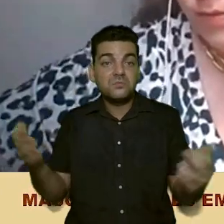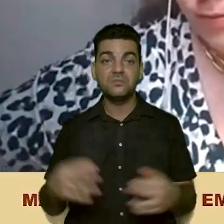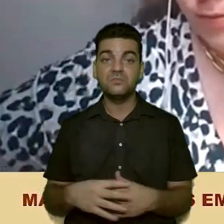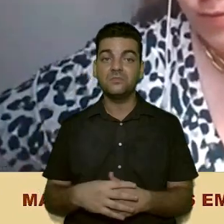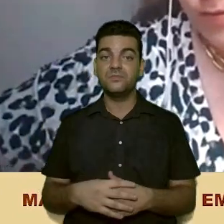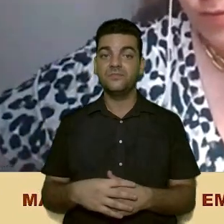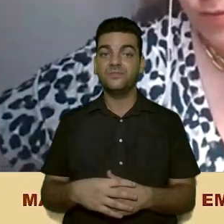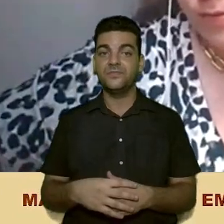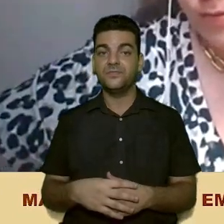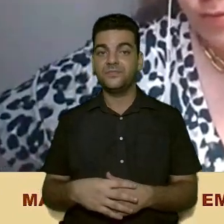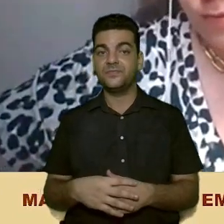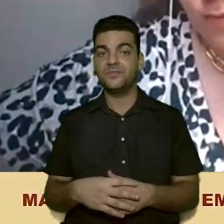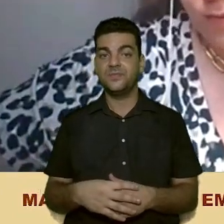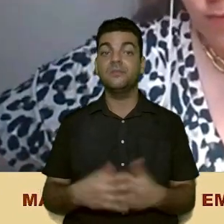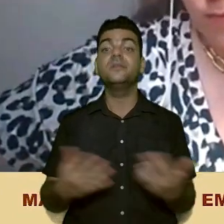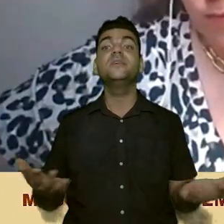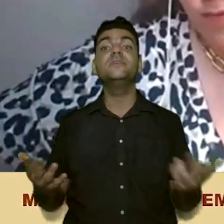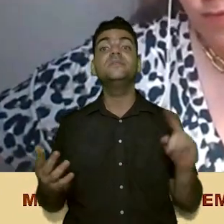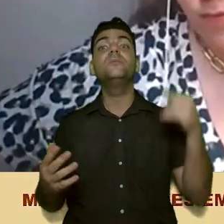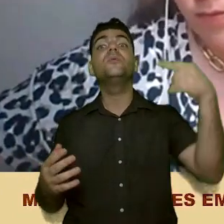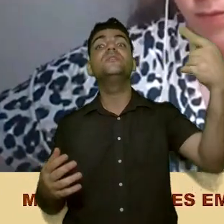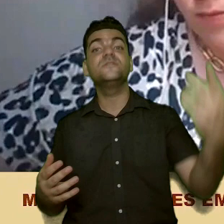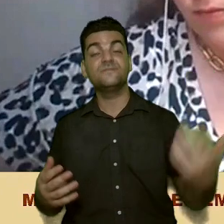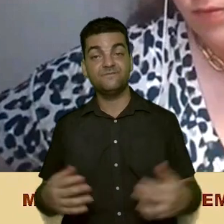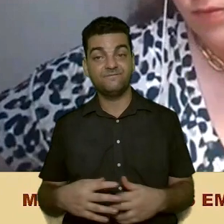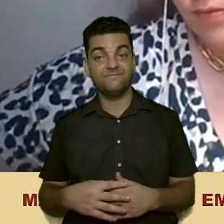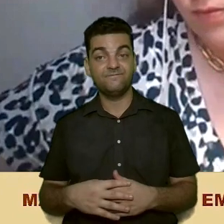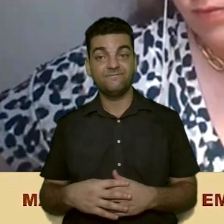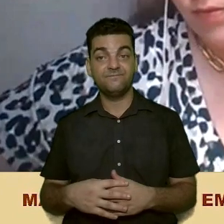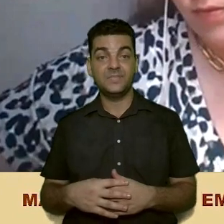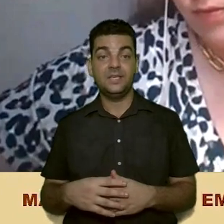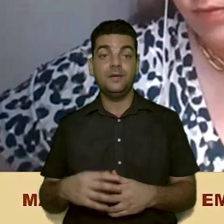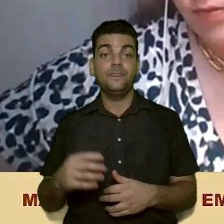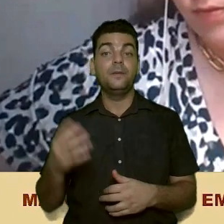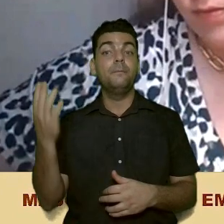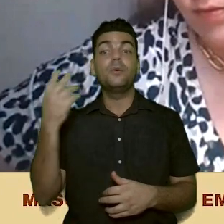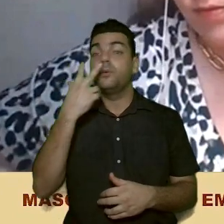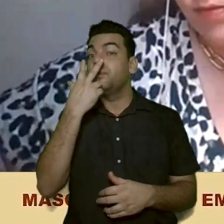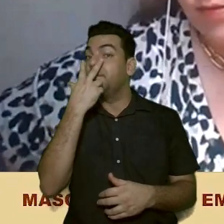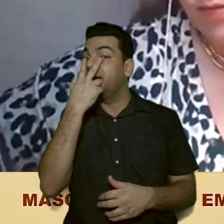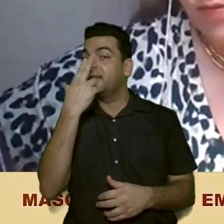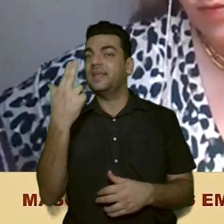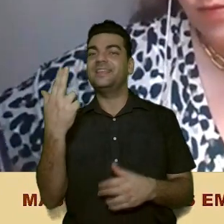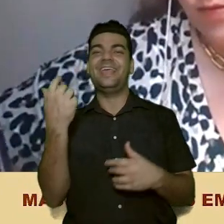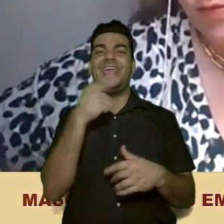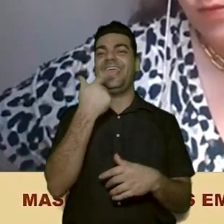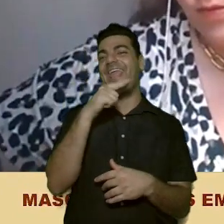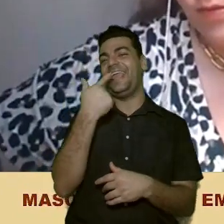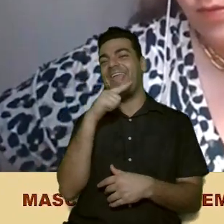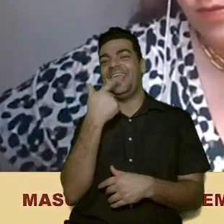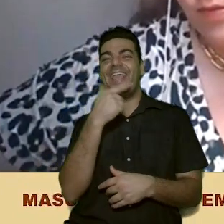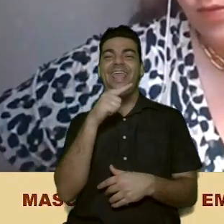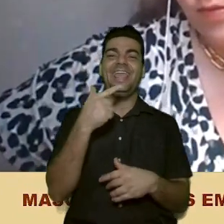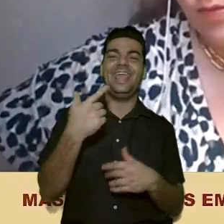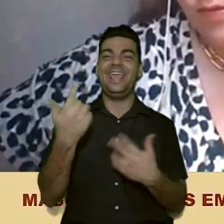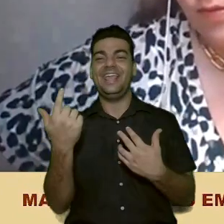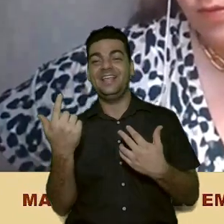né? Mas o problema é que a princípio, algo assim divertido, né,